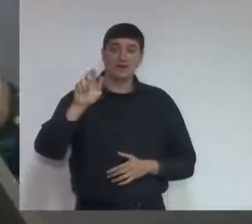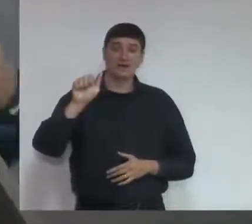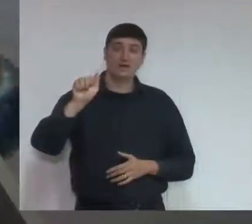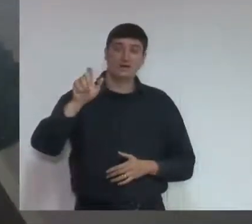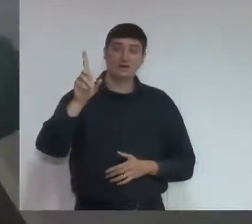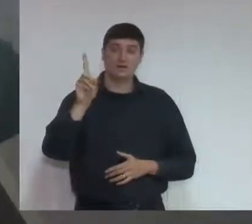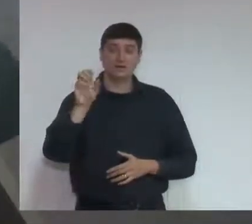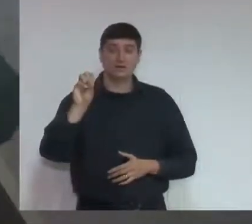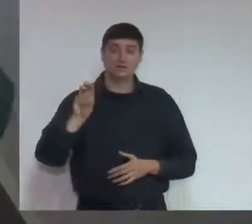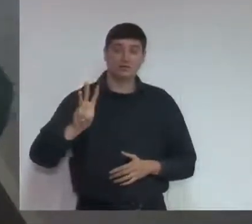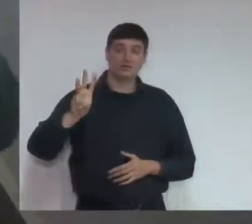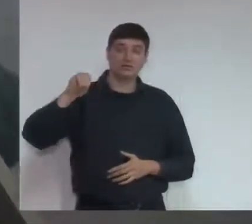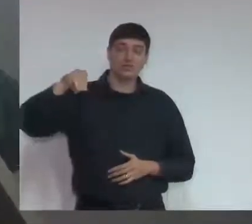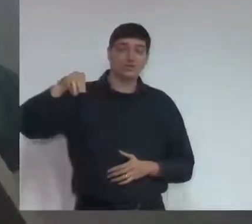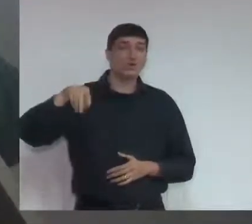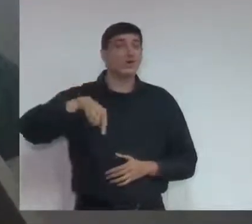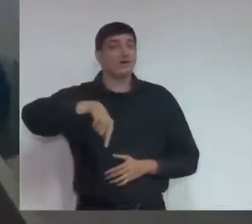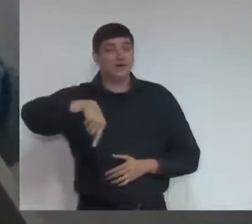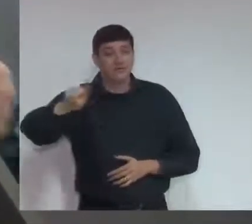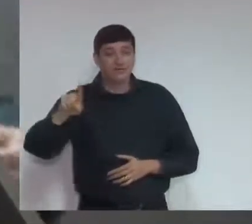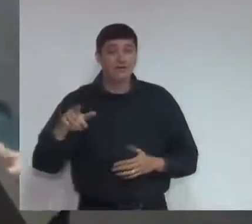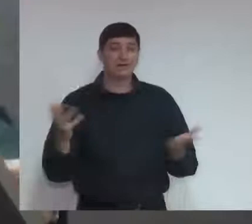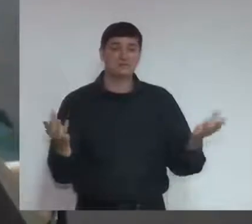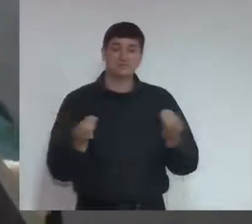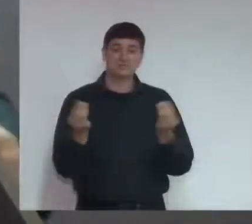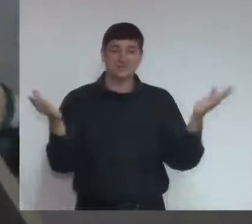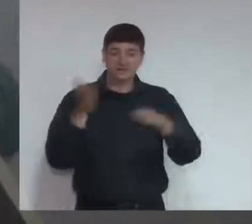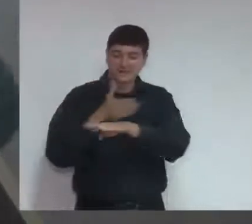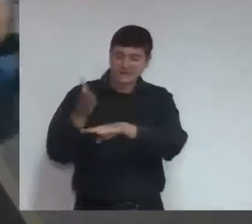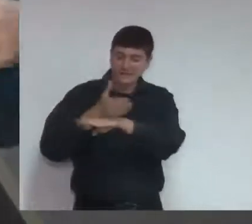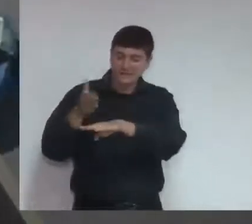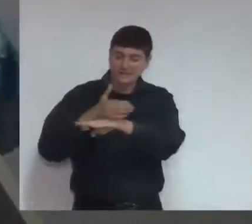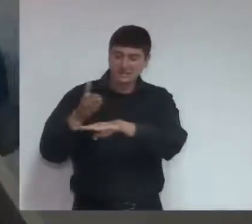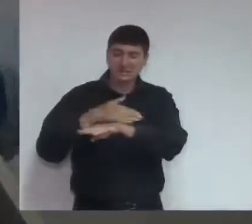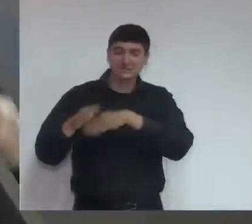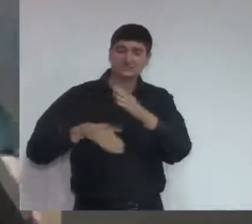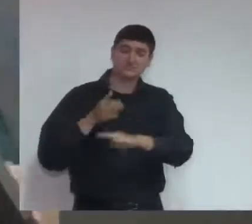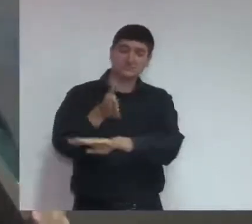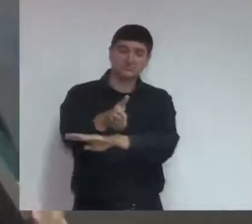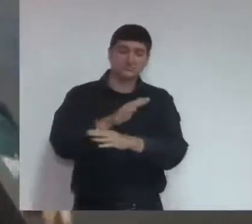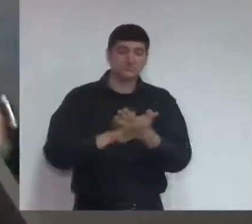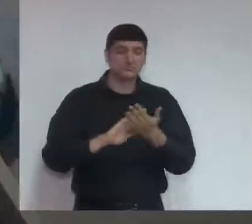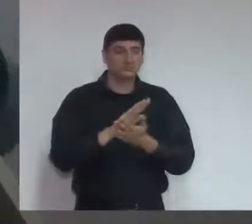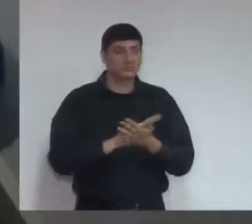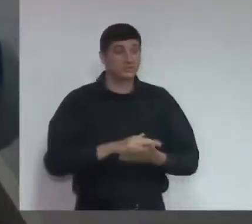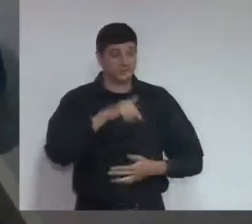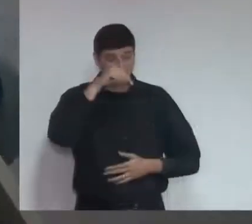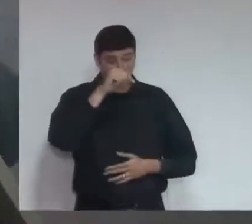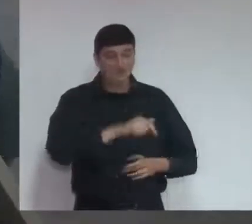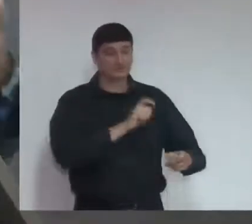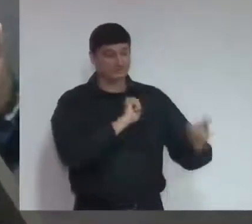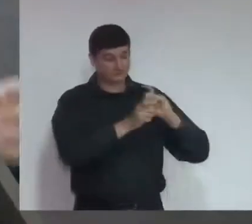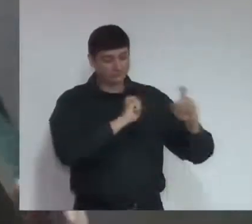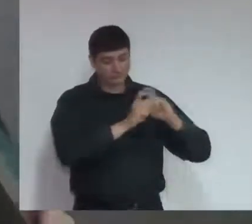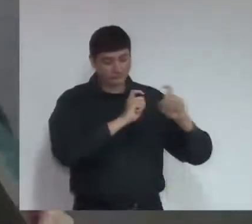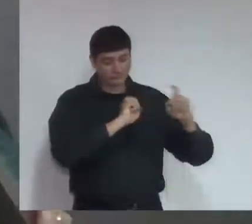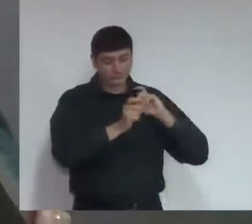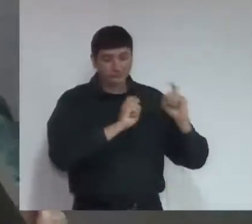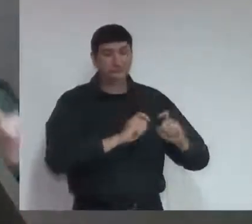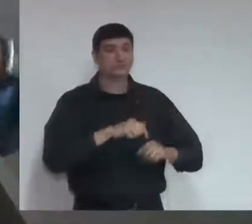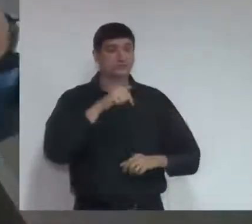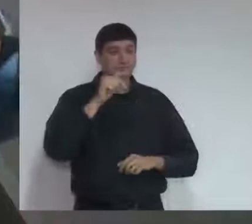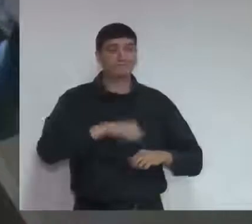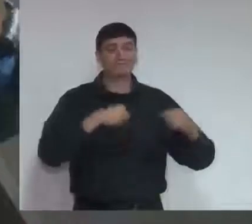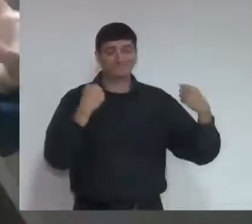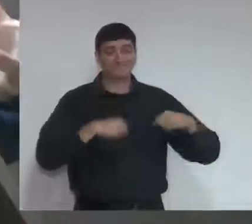disposição. Nós vamos utilizar, vários vereadores acredito que vão se manifestar, porque nós nos reunimos com esses pais, e eu acredito que seja urgente essa demanda,